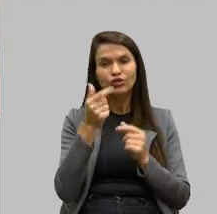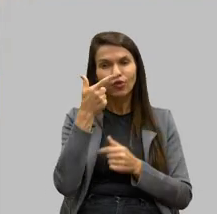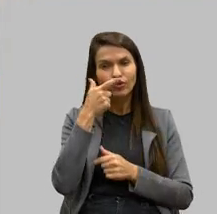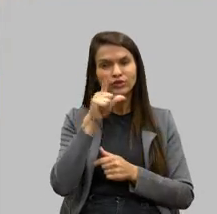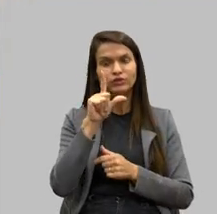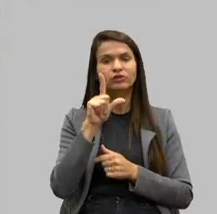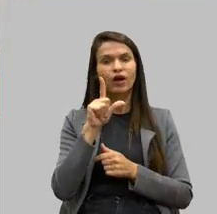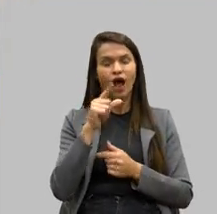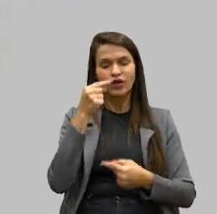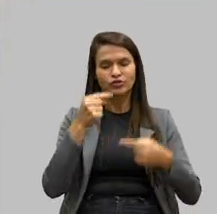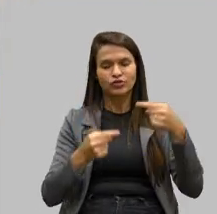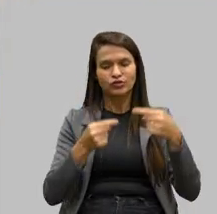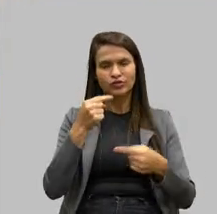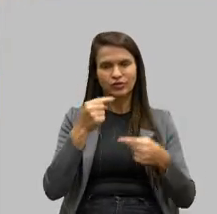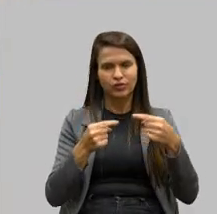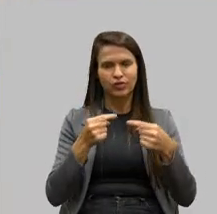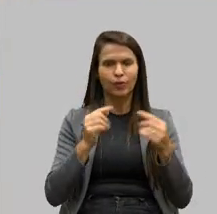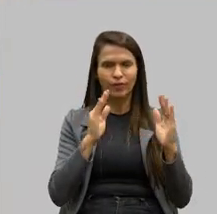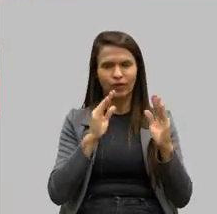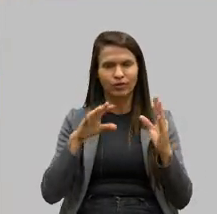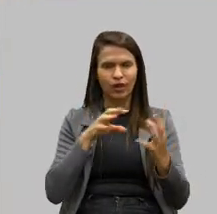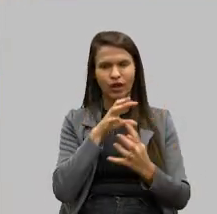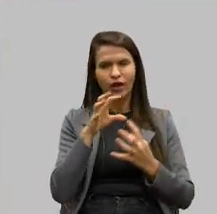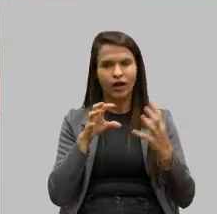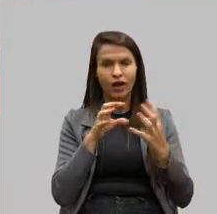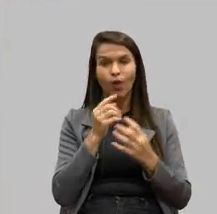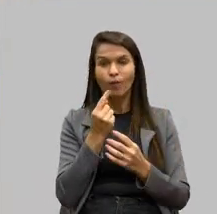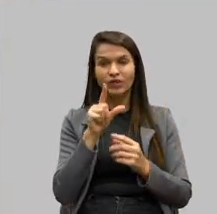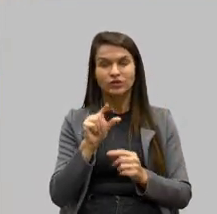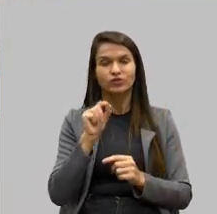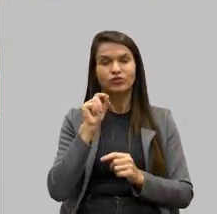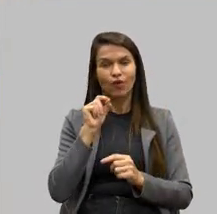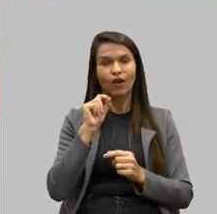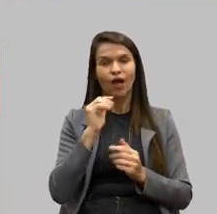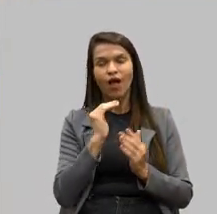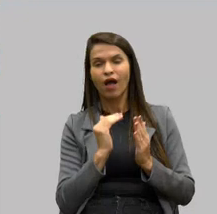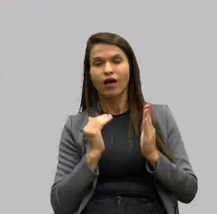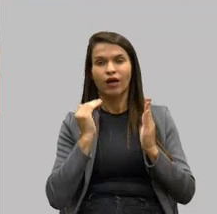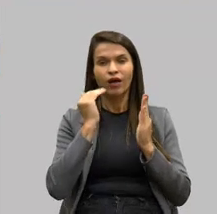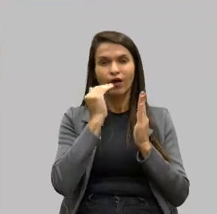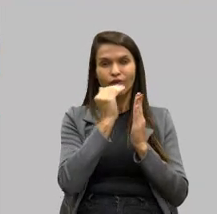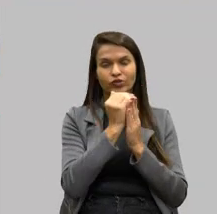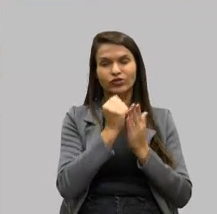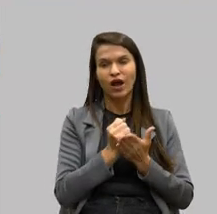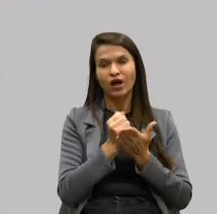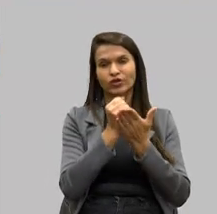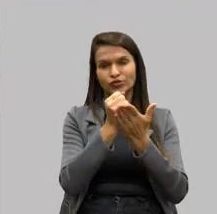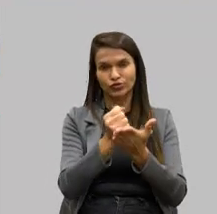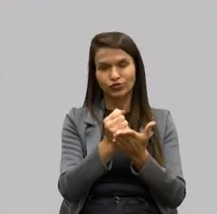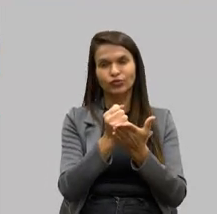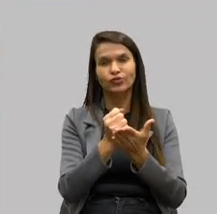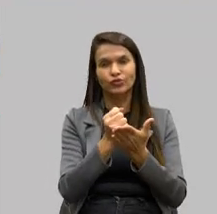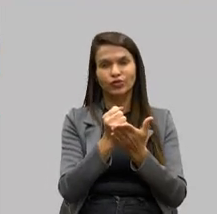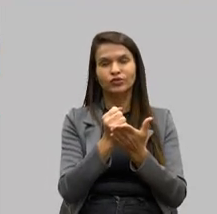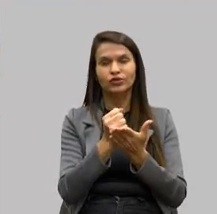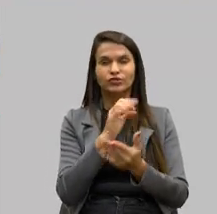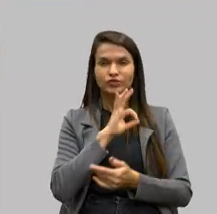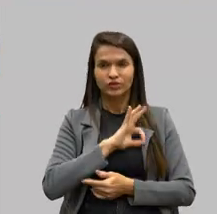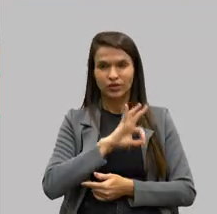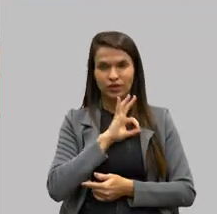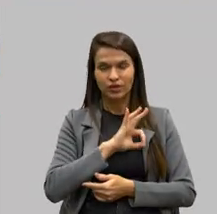própria discussão durante a greve. Uma das alternativas era o aumento da ajuda de custo, que era uma forma de você,